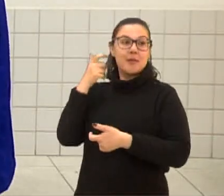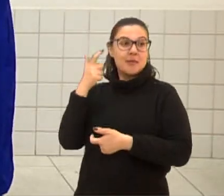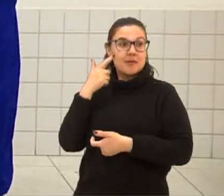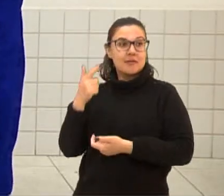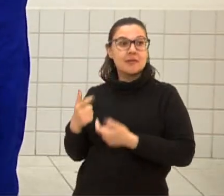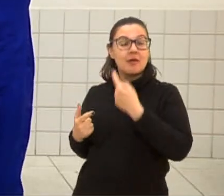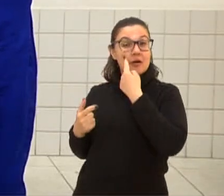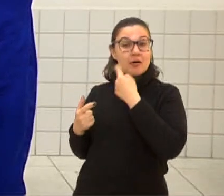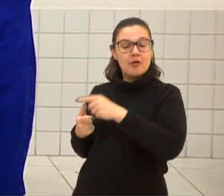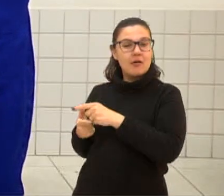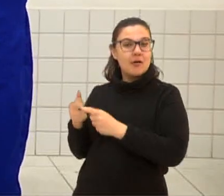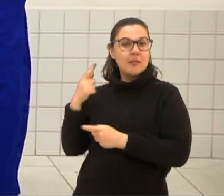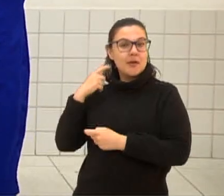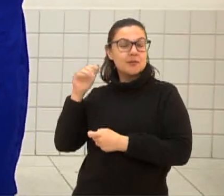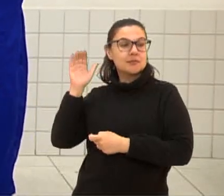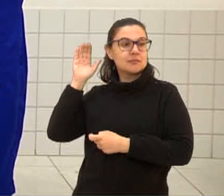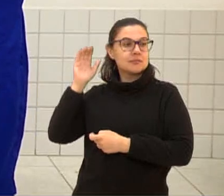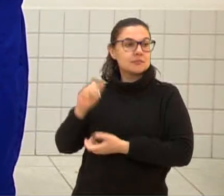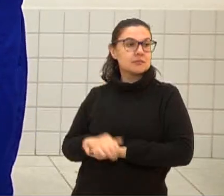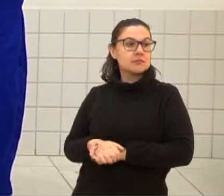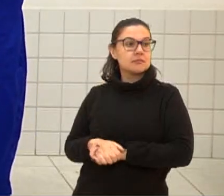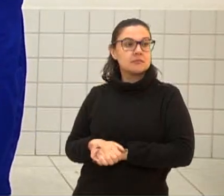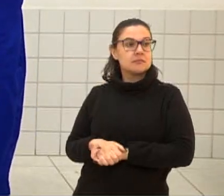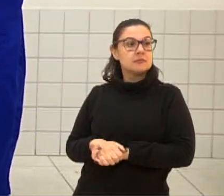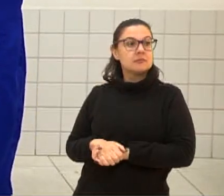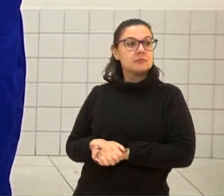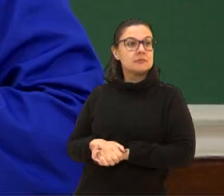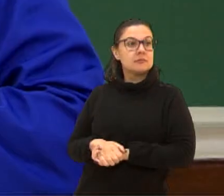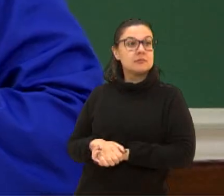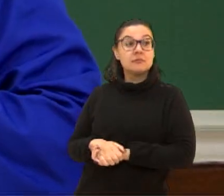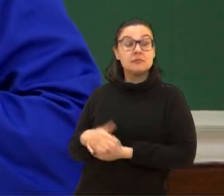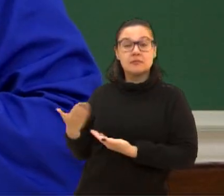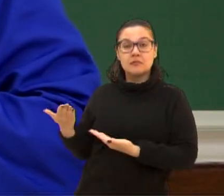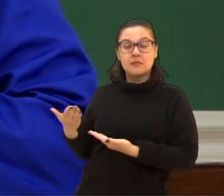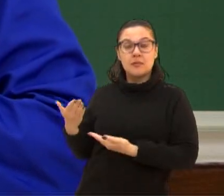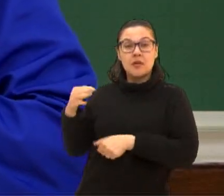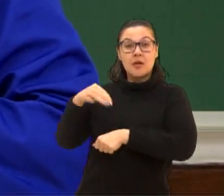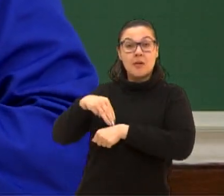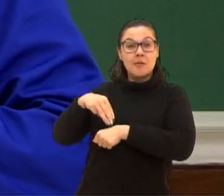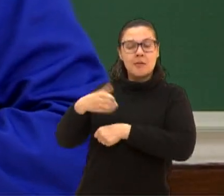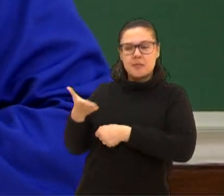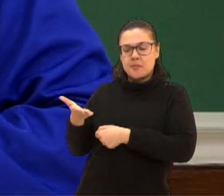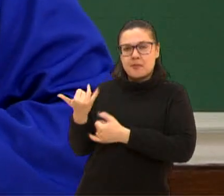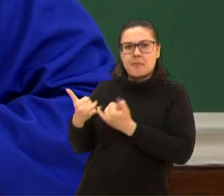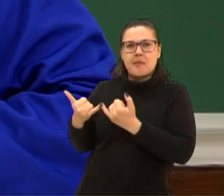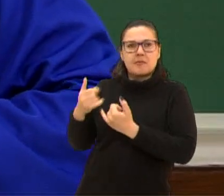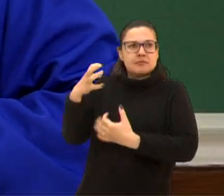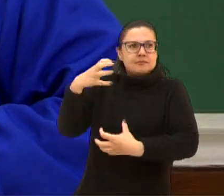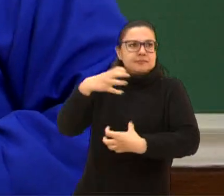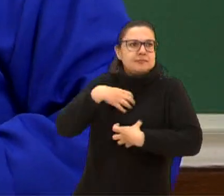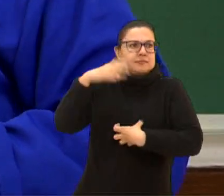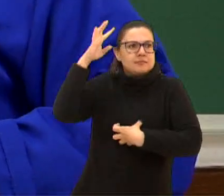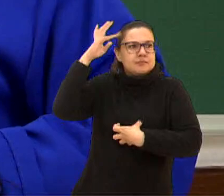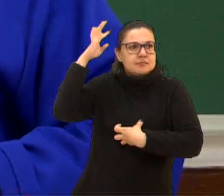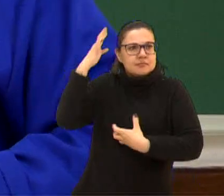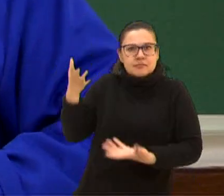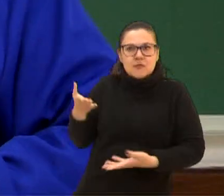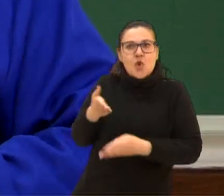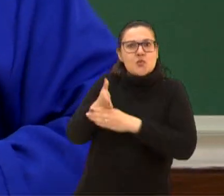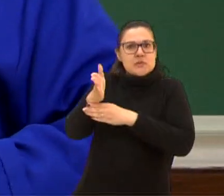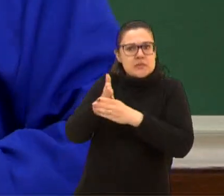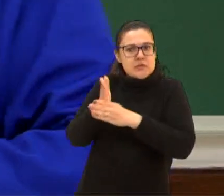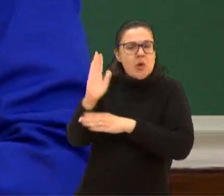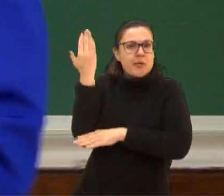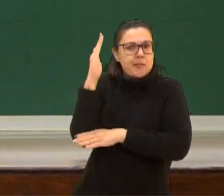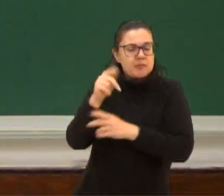o prof. Bruno falava, né? Ó, então, a régua, né, num objeto metálico, né? Pode trazer várias coisas no imaginário, né? Um serrote,